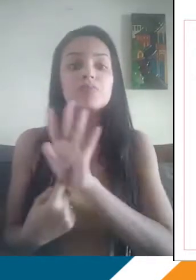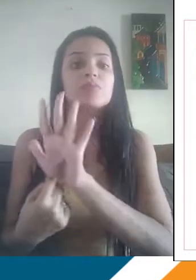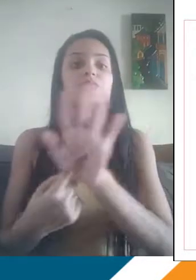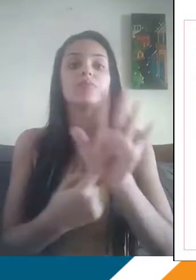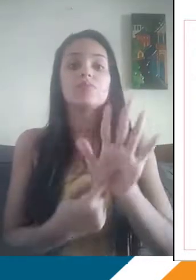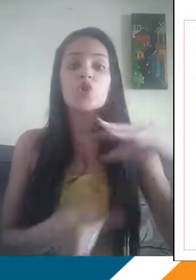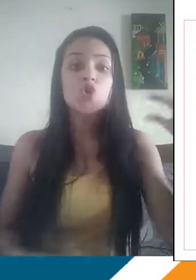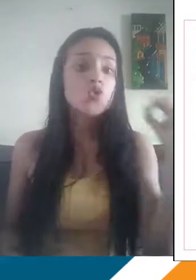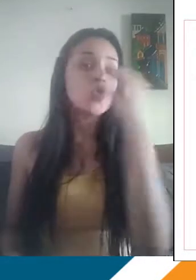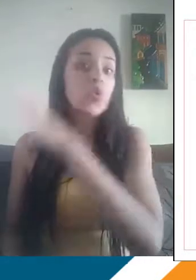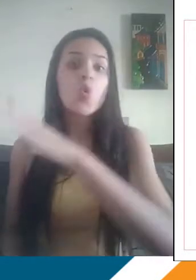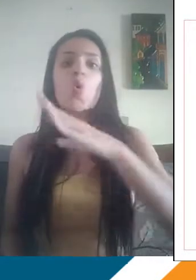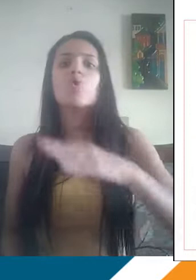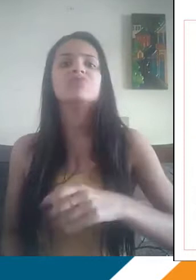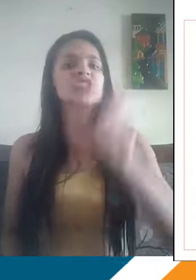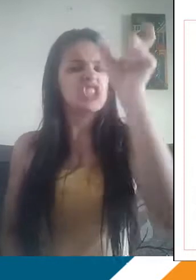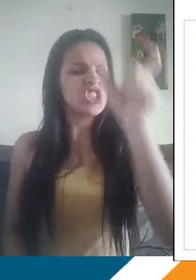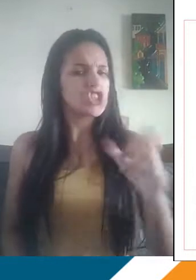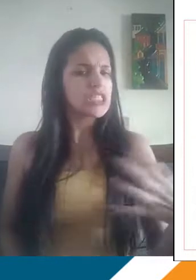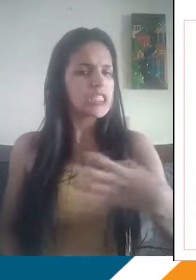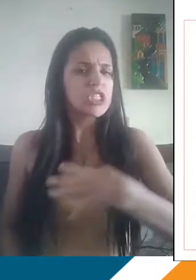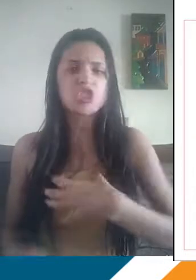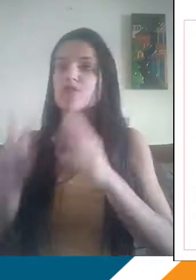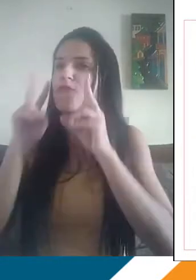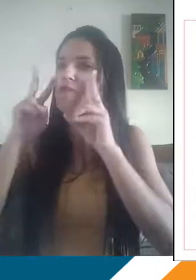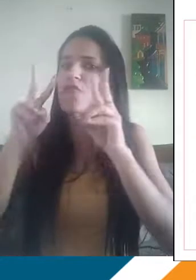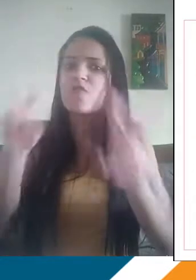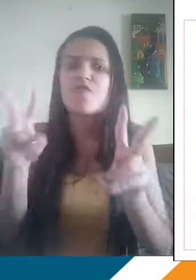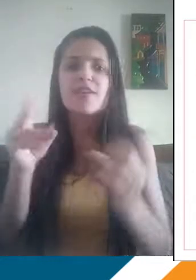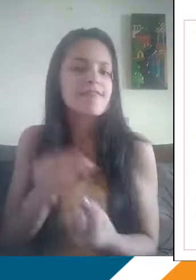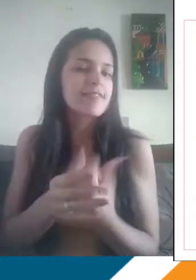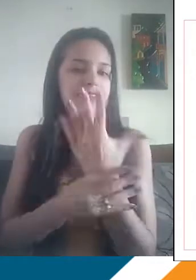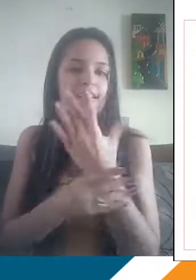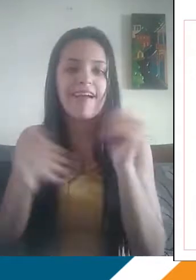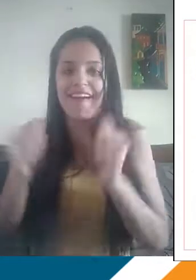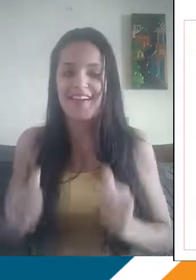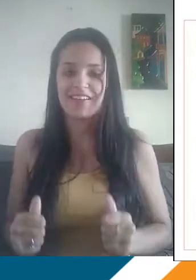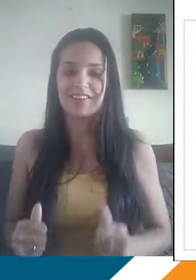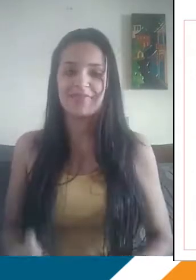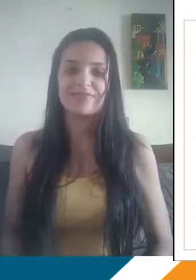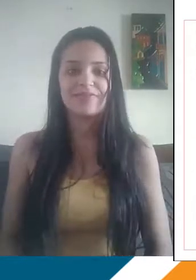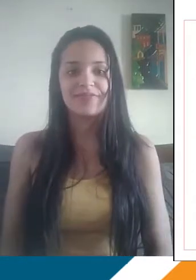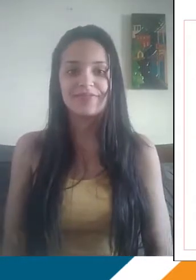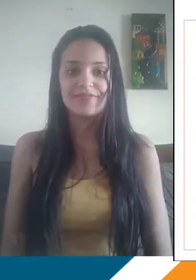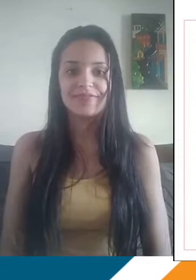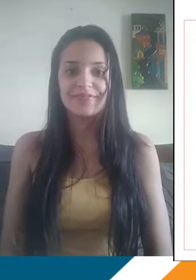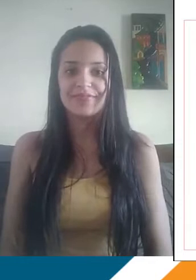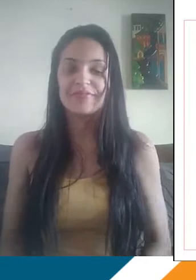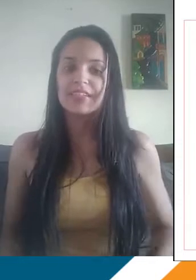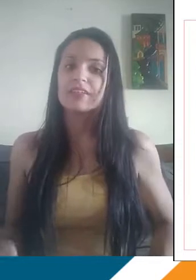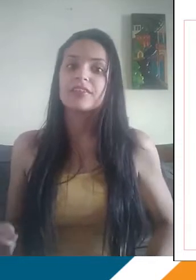uma nova forma de sentir, de ver e de fluir a arte, causando no público um